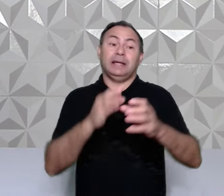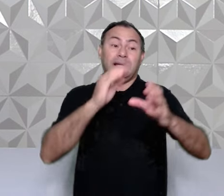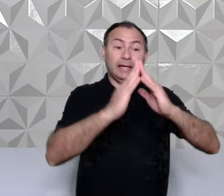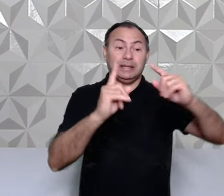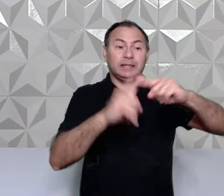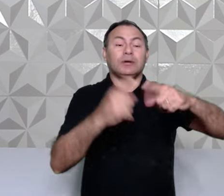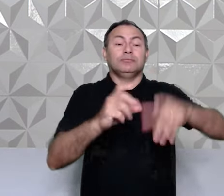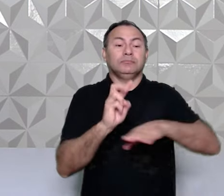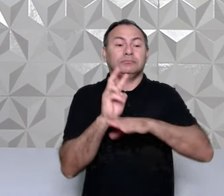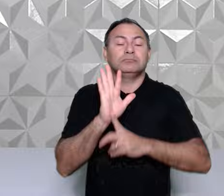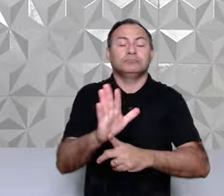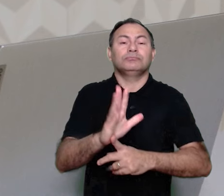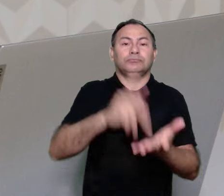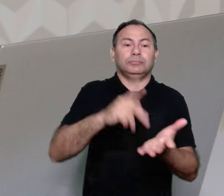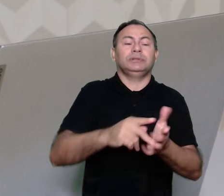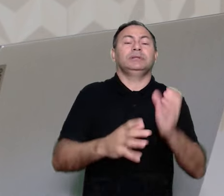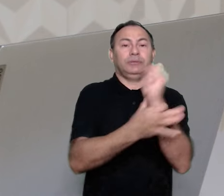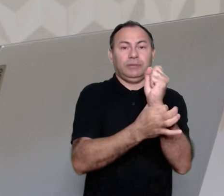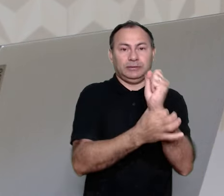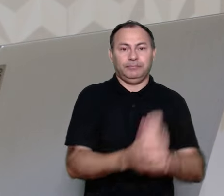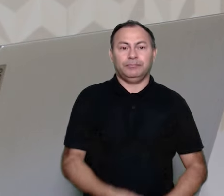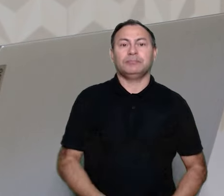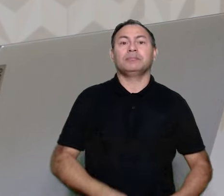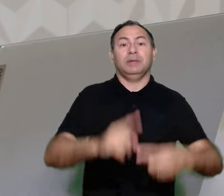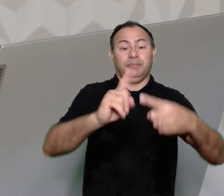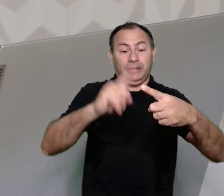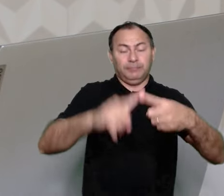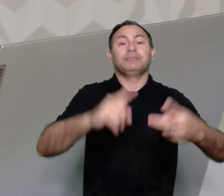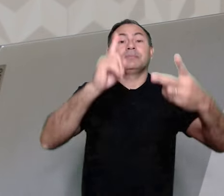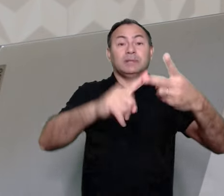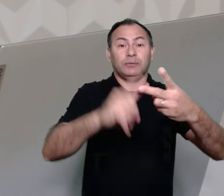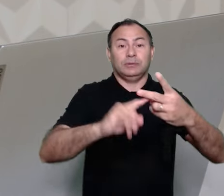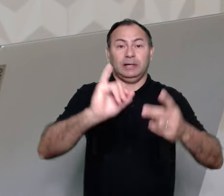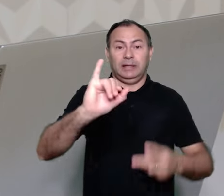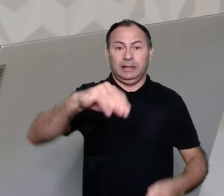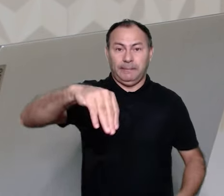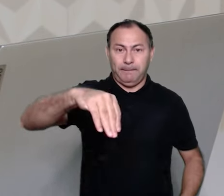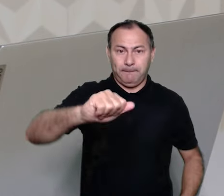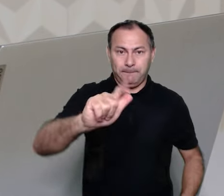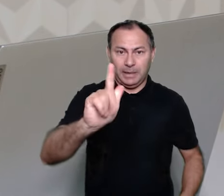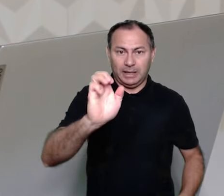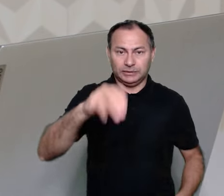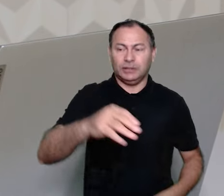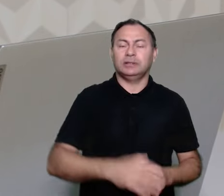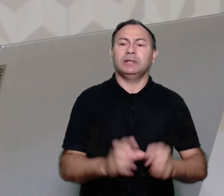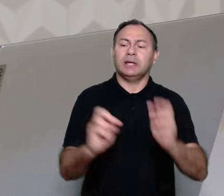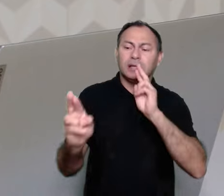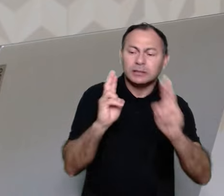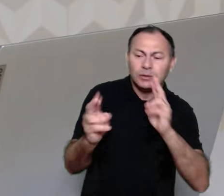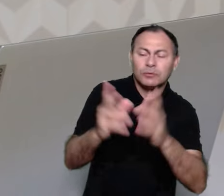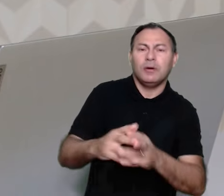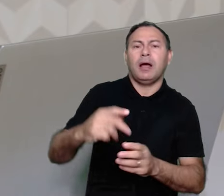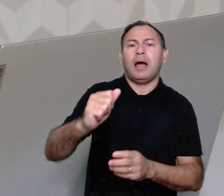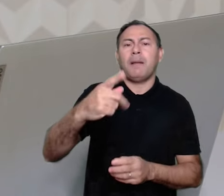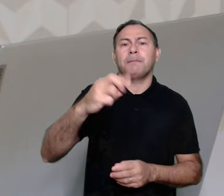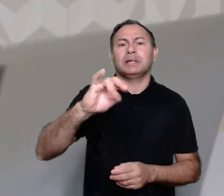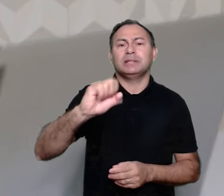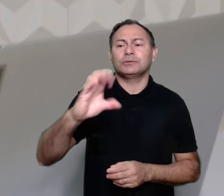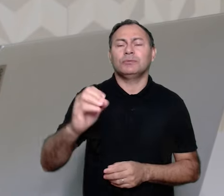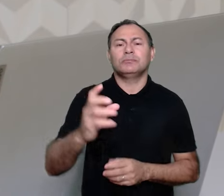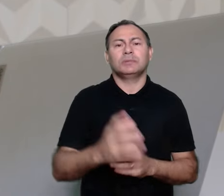inspira esta segurança. Uma segunda imagem que tem também muita relação com esse aprisco é